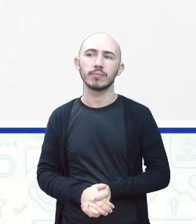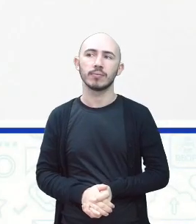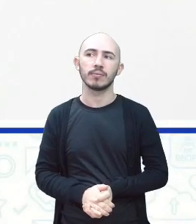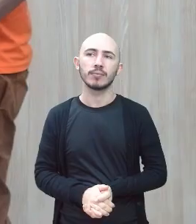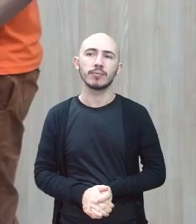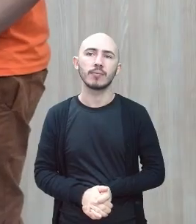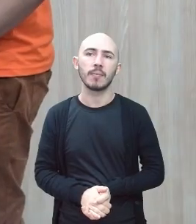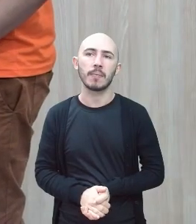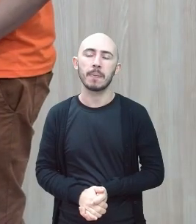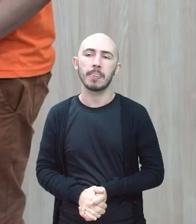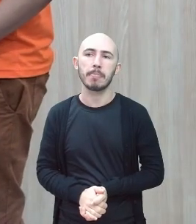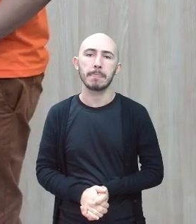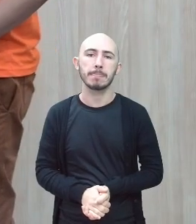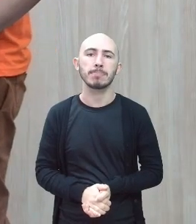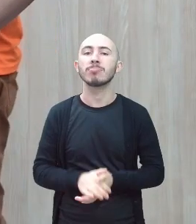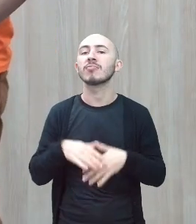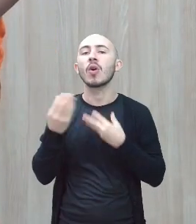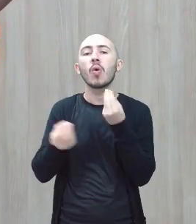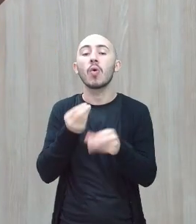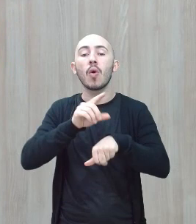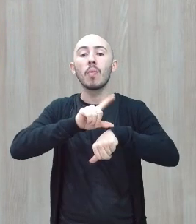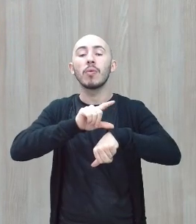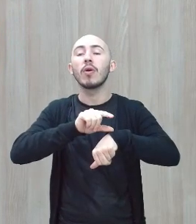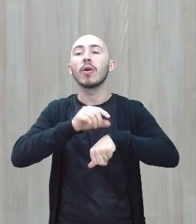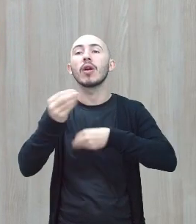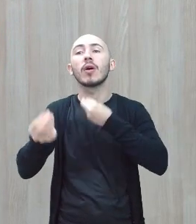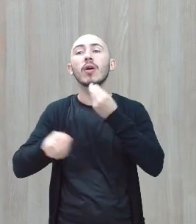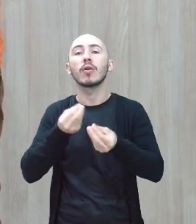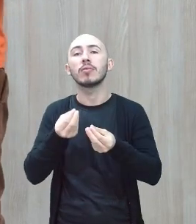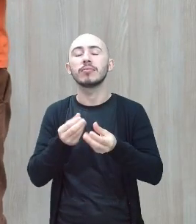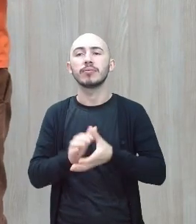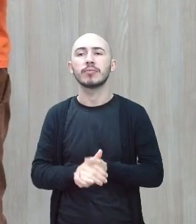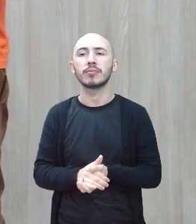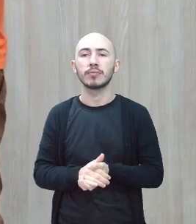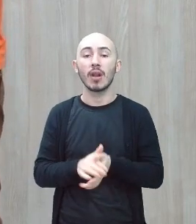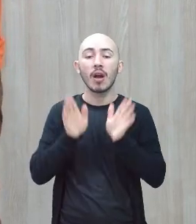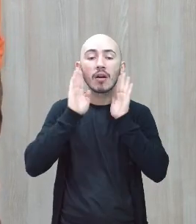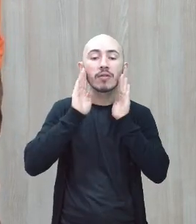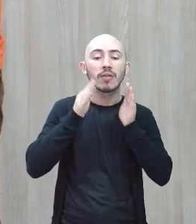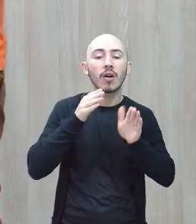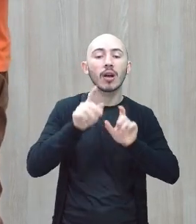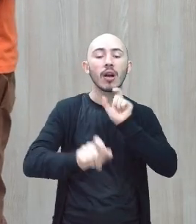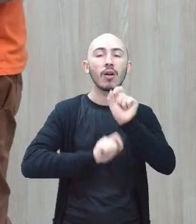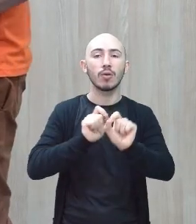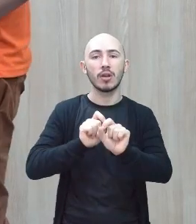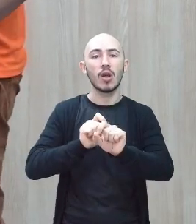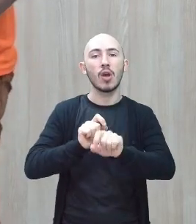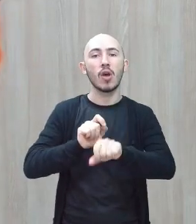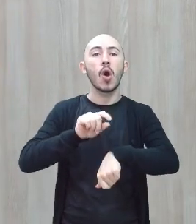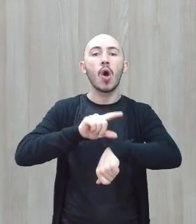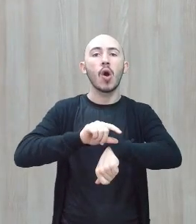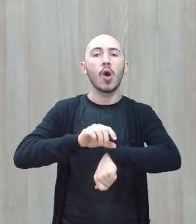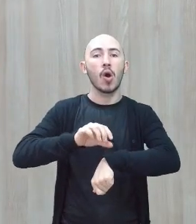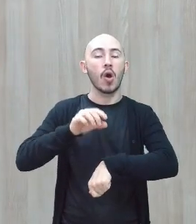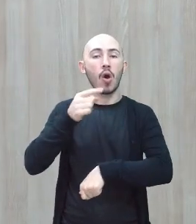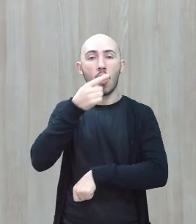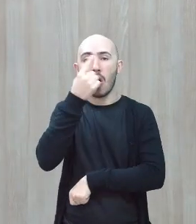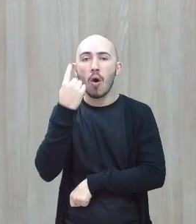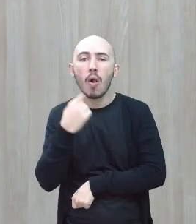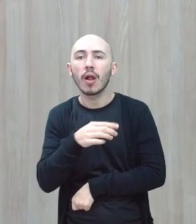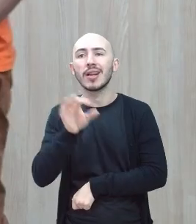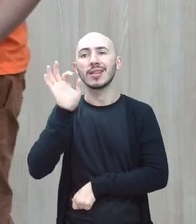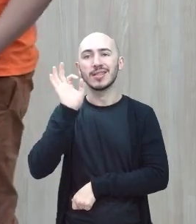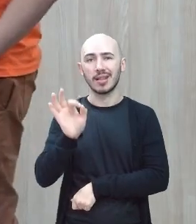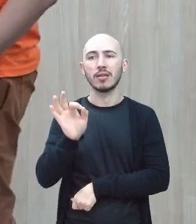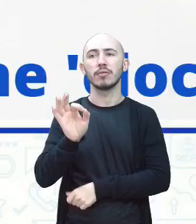zero. Olha lá, para dizer as horas, what time is it? Vamos focar aqui somente nas horas em ponto, tá? O'clock, que chama-se em